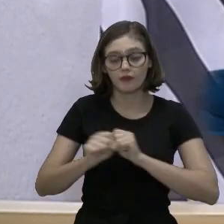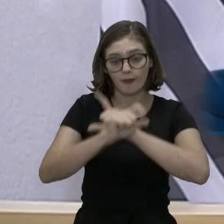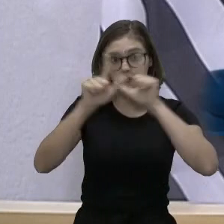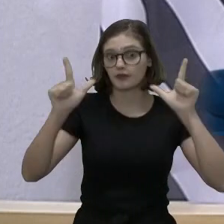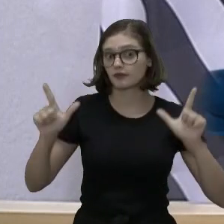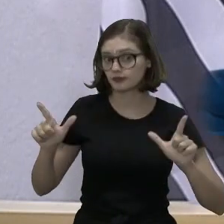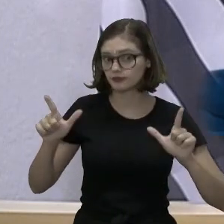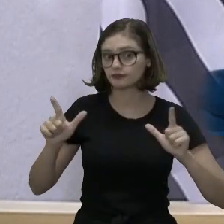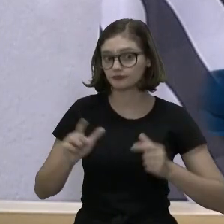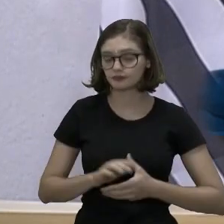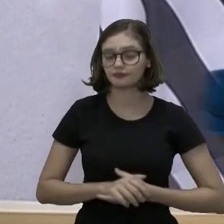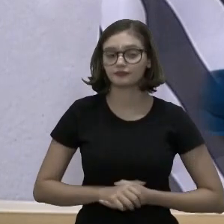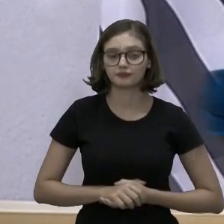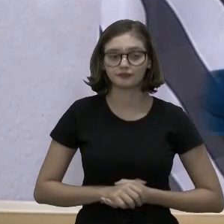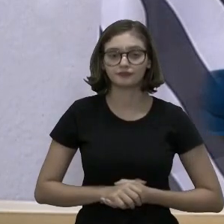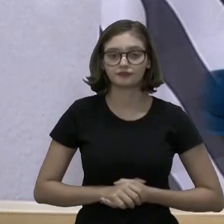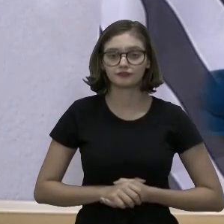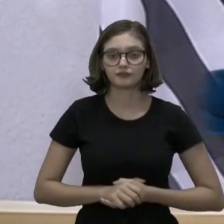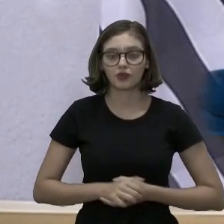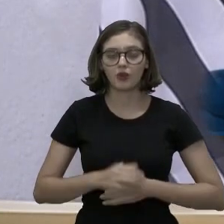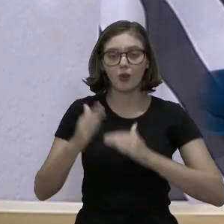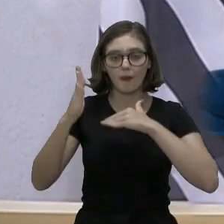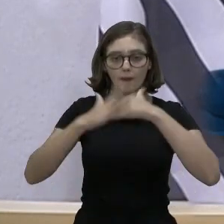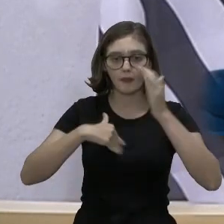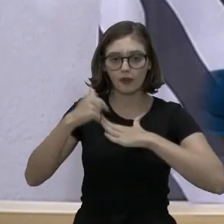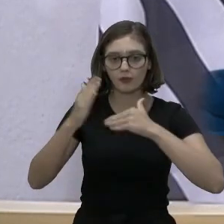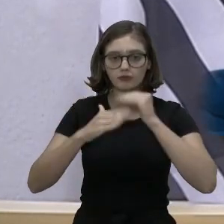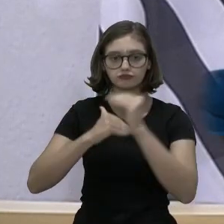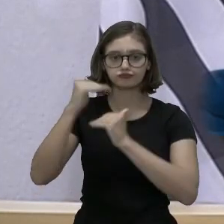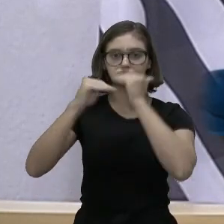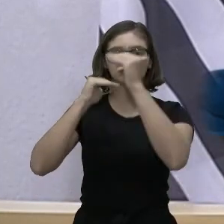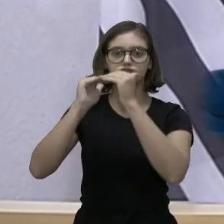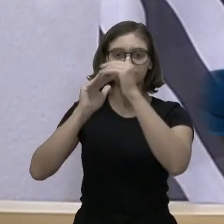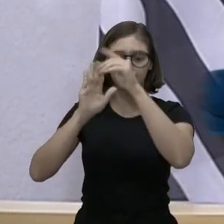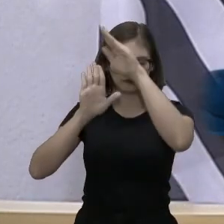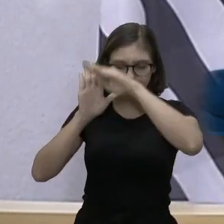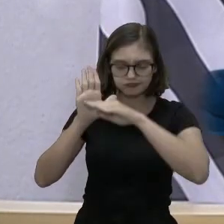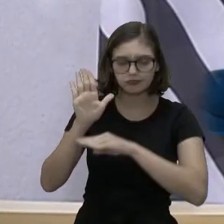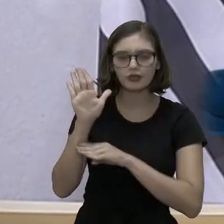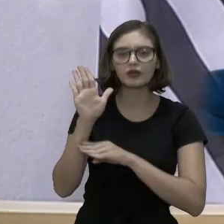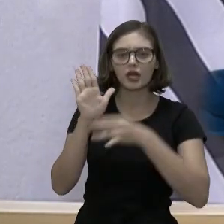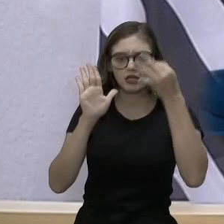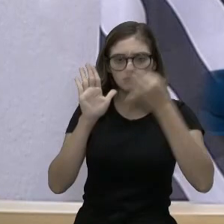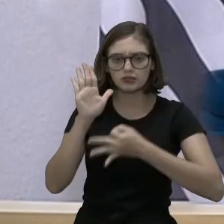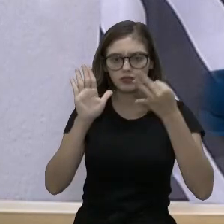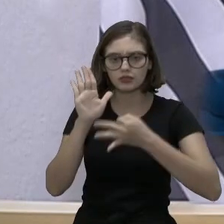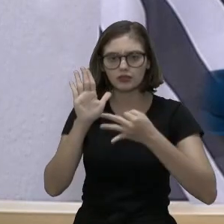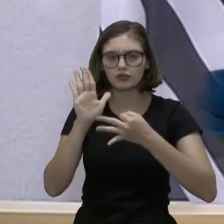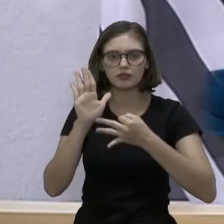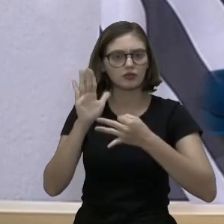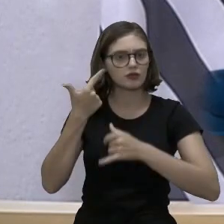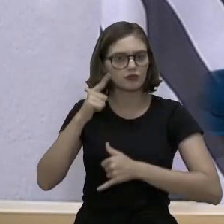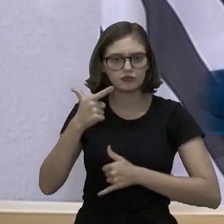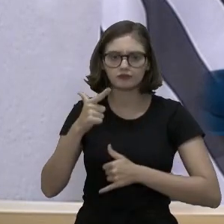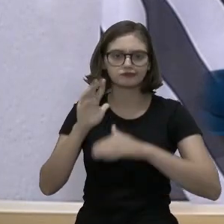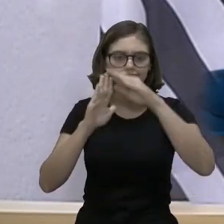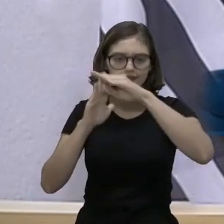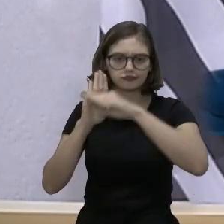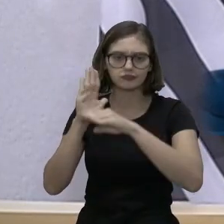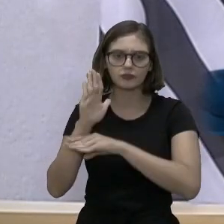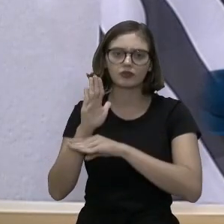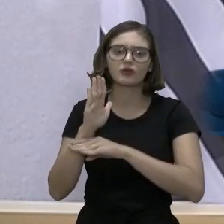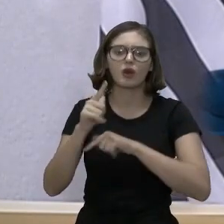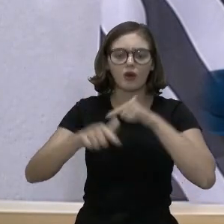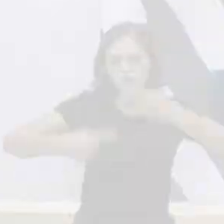isso. Eu coloquei um plano de carreira decente e não tiveram a capacidade de mandar um plano de carreira decente ao